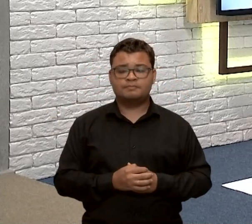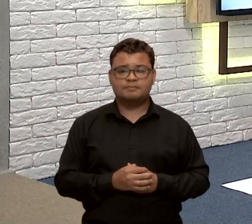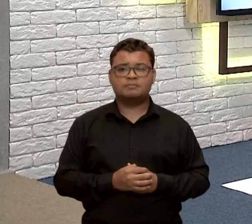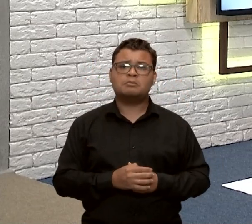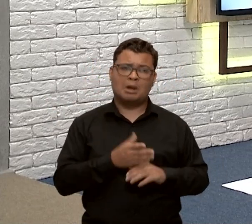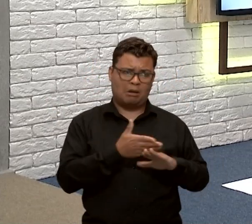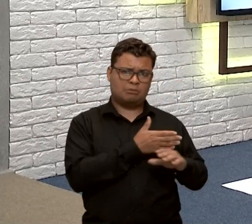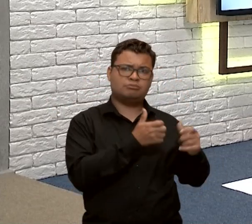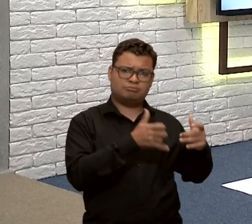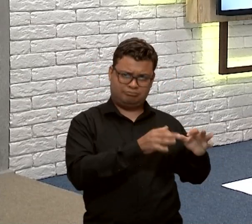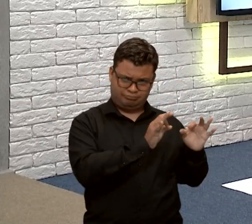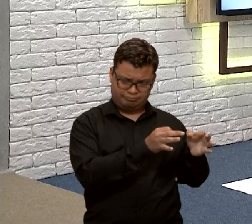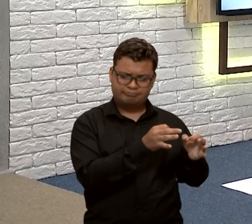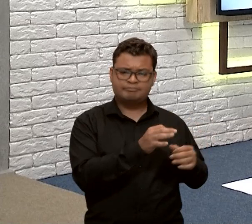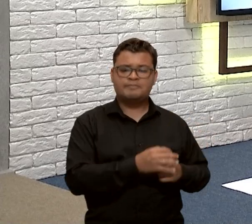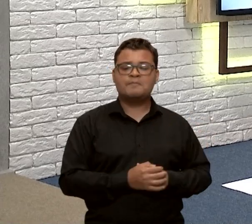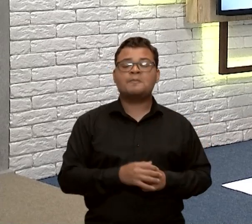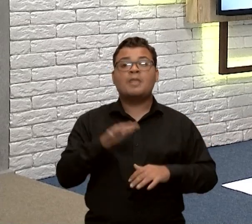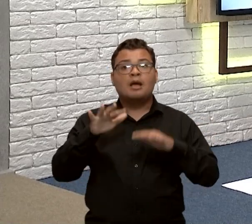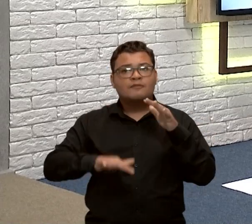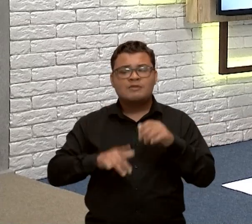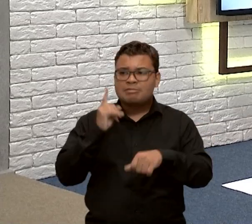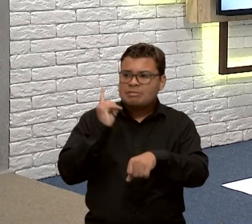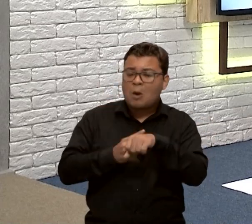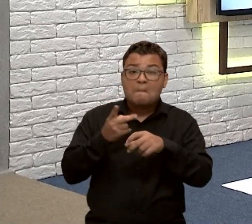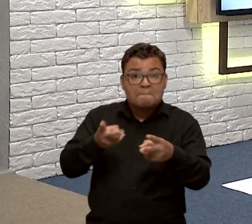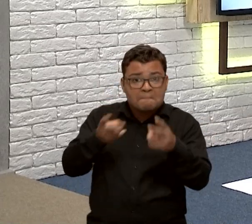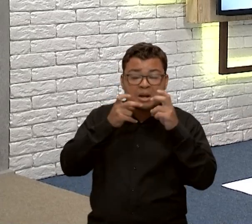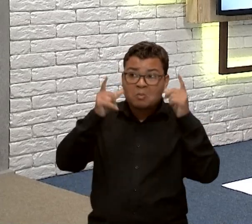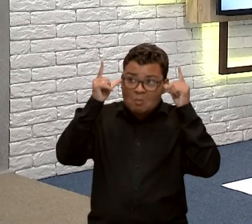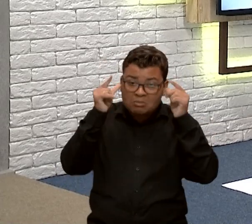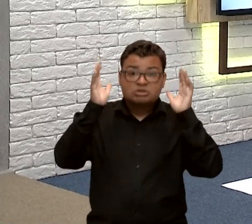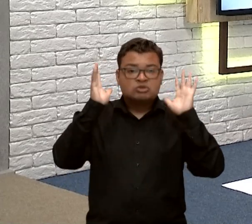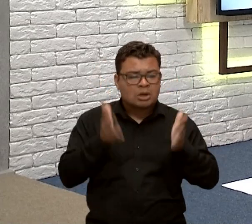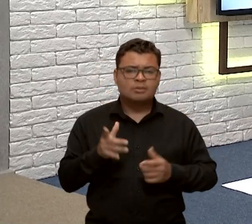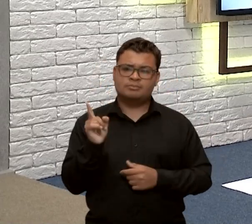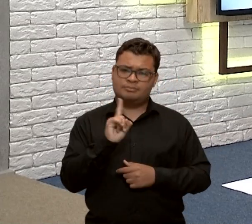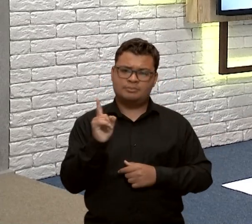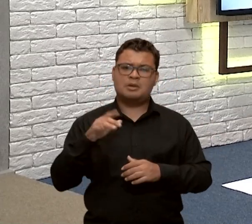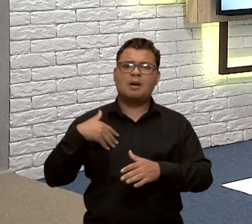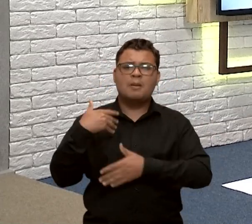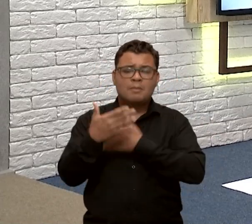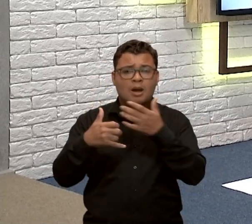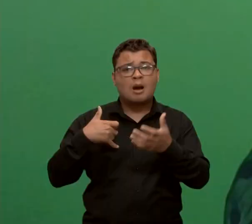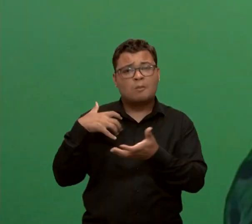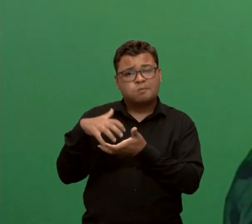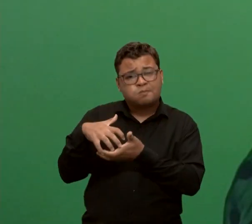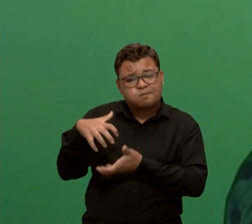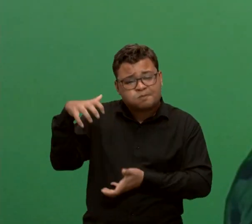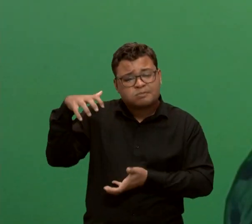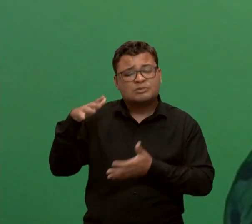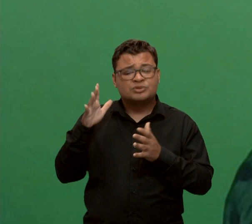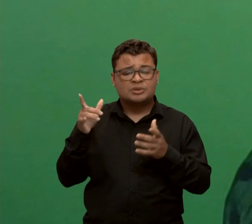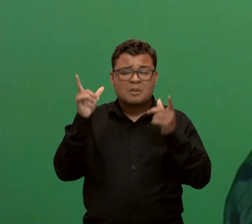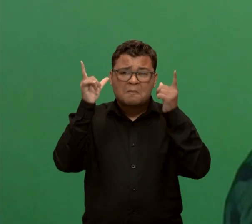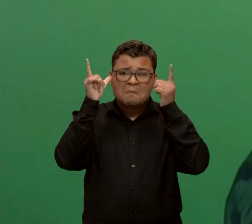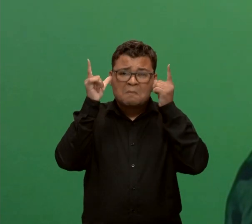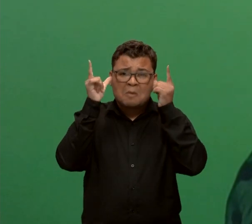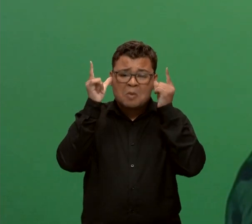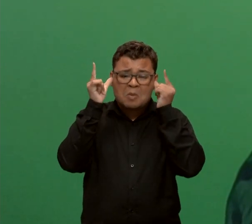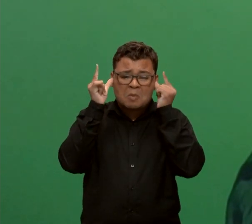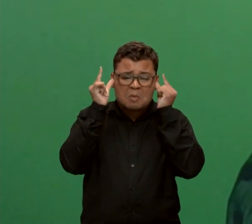imperceptíveis ao primeiro momento, mas que podem culminar na velhice a uma surdez mais agravada, e principalmente, né, os